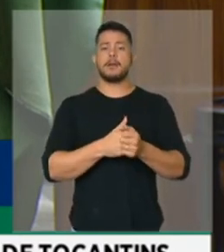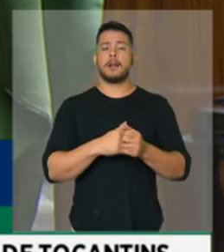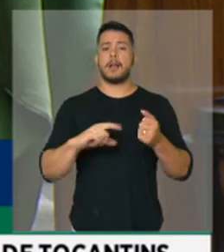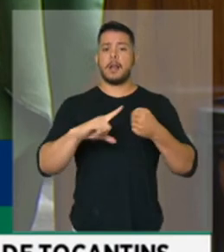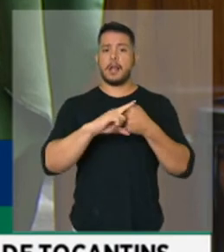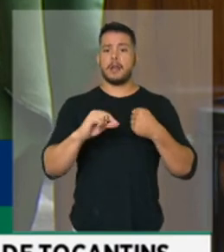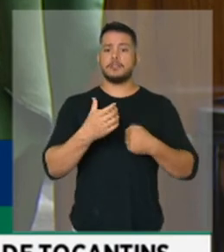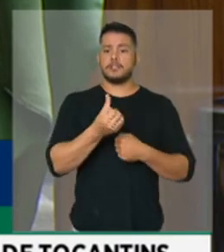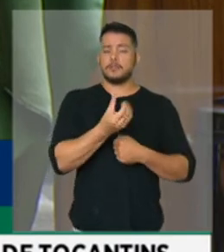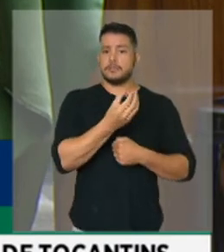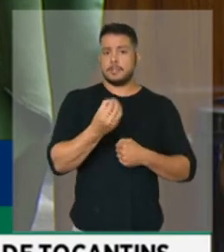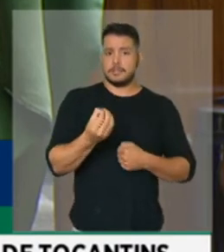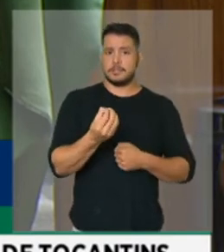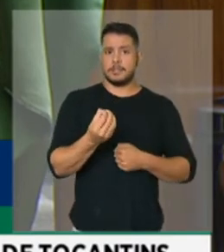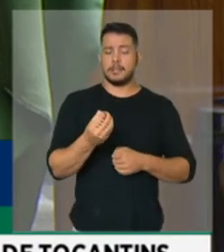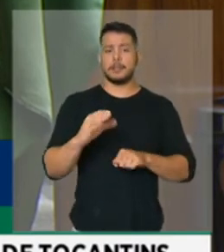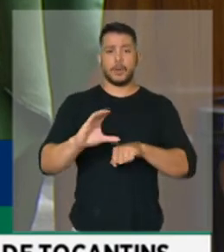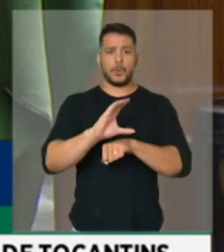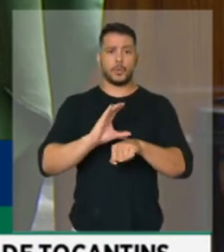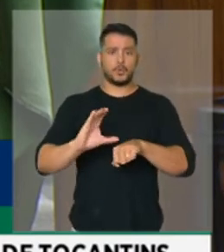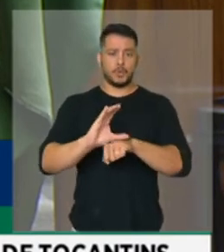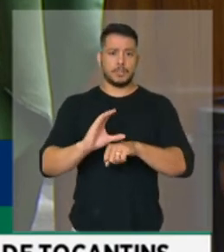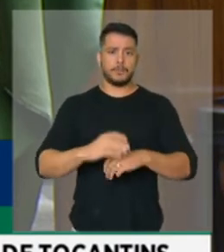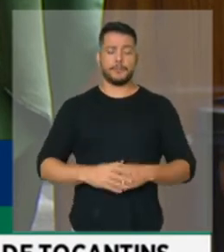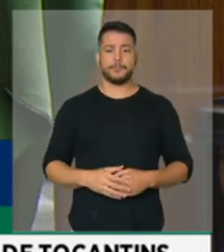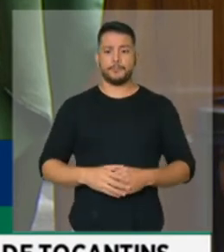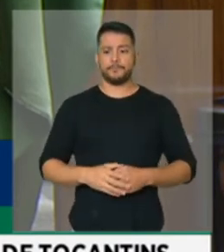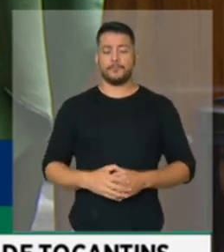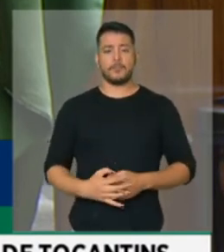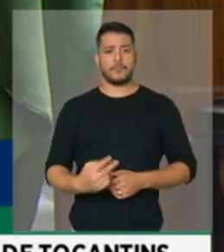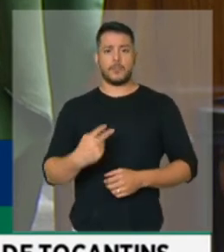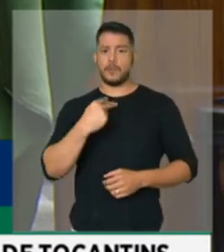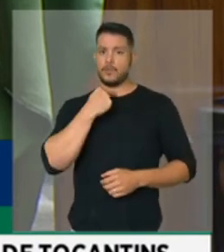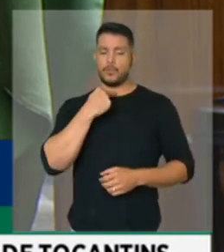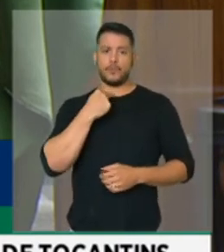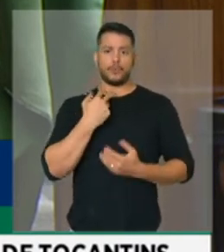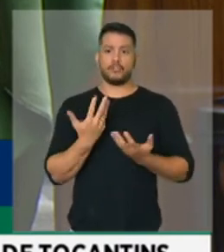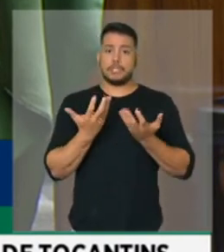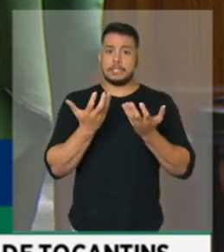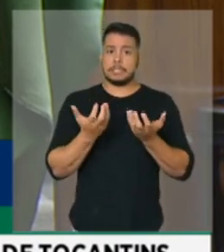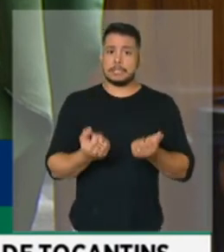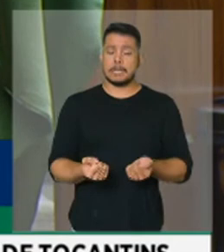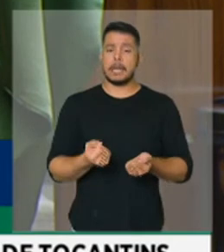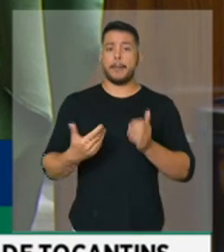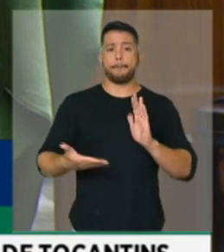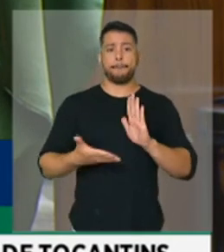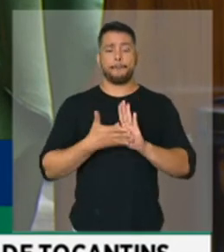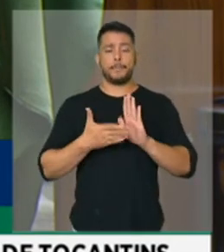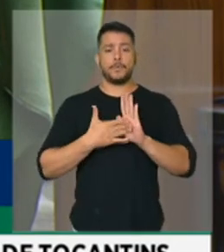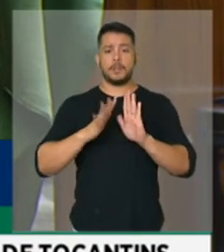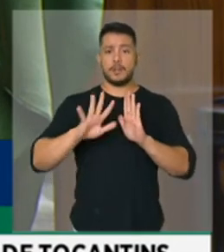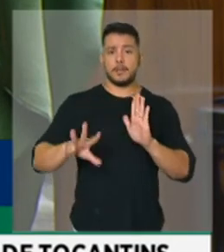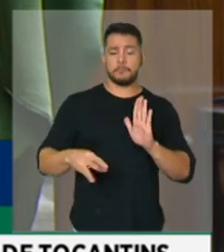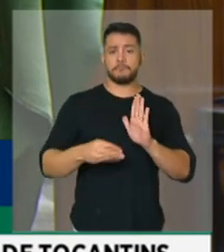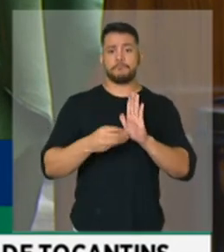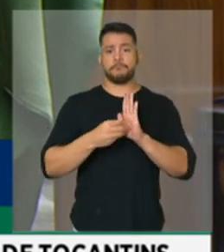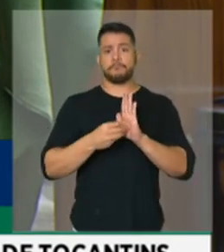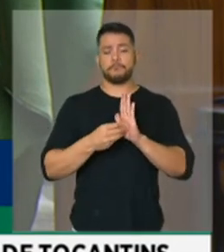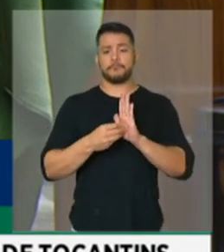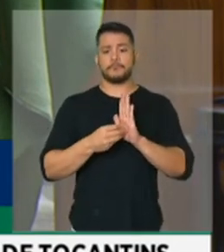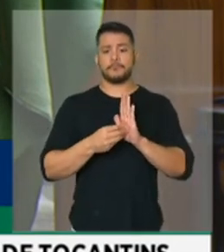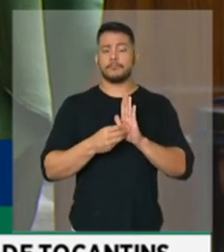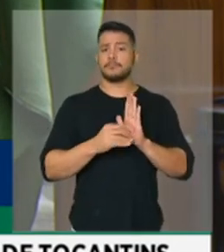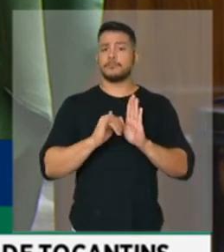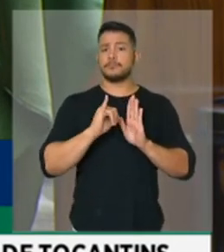que assim dispõe. Artigo 60. Não será objeto de deliberação a proposta de emenda de emenda